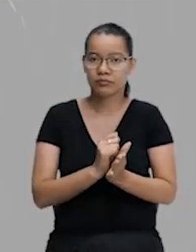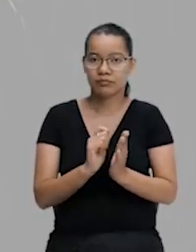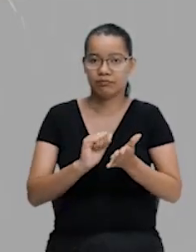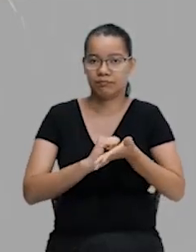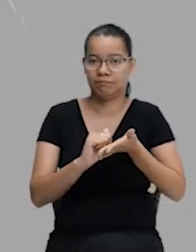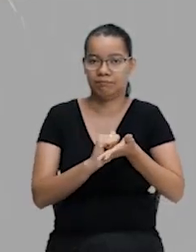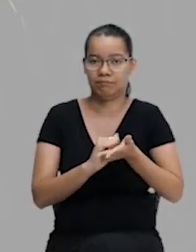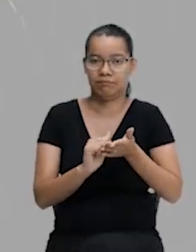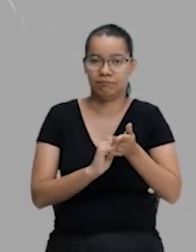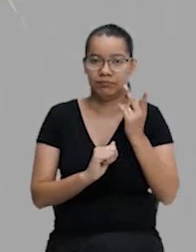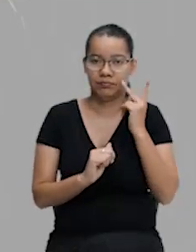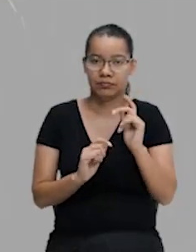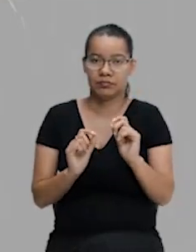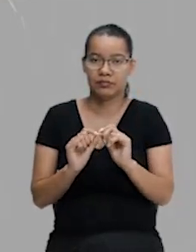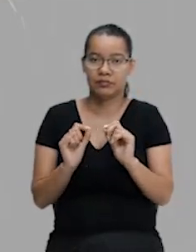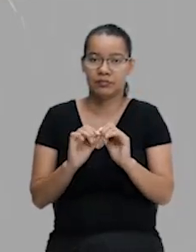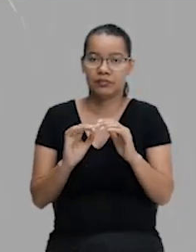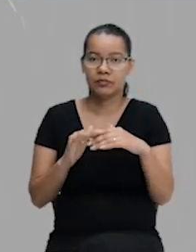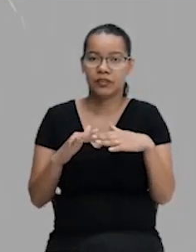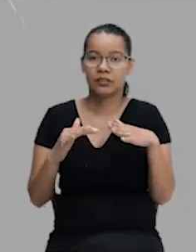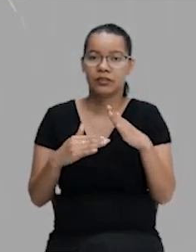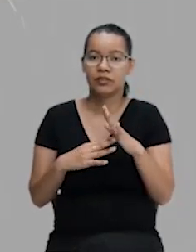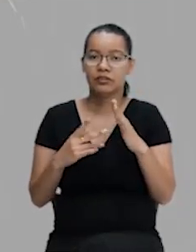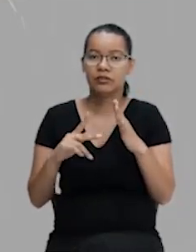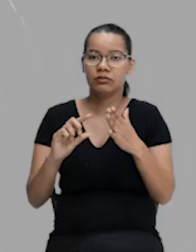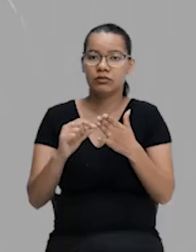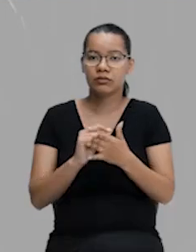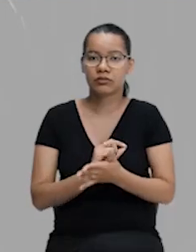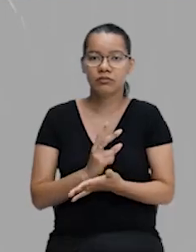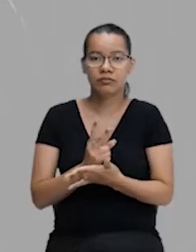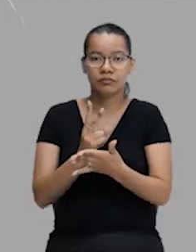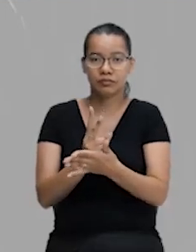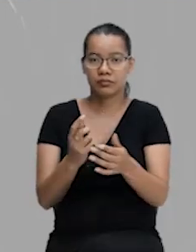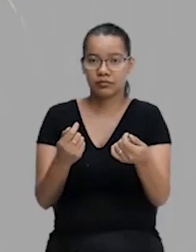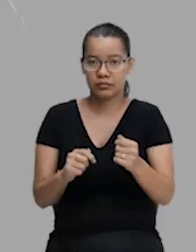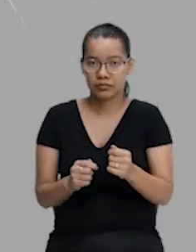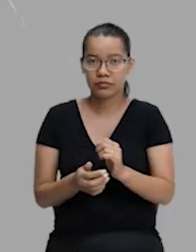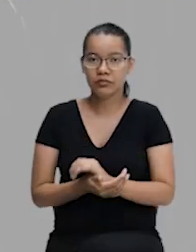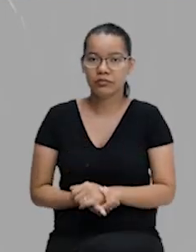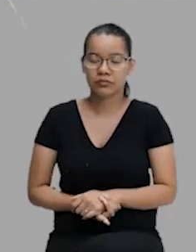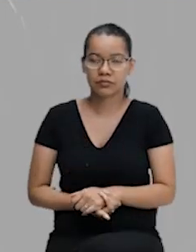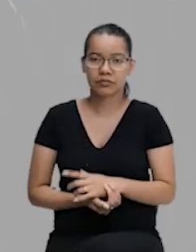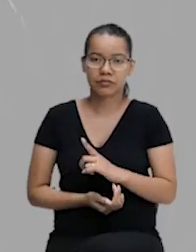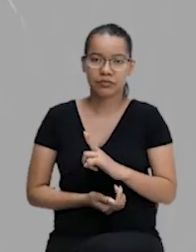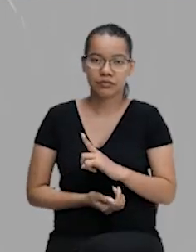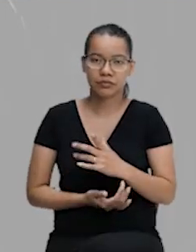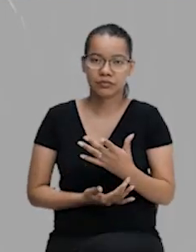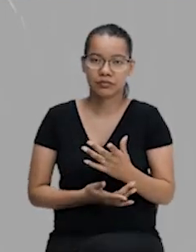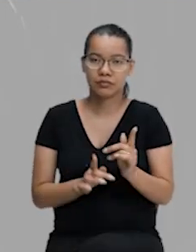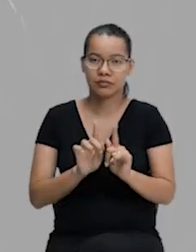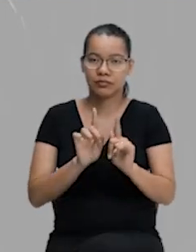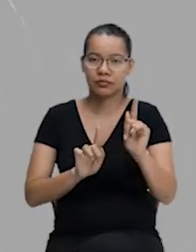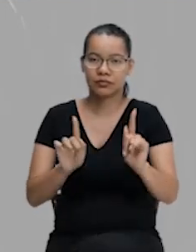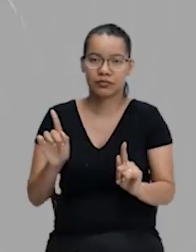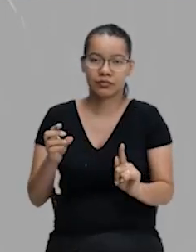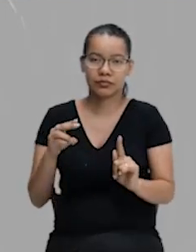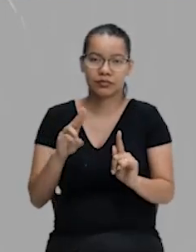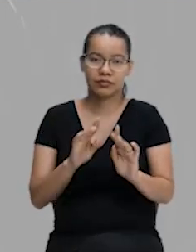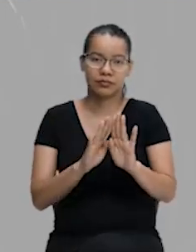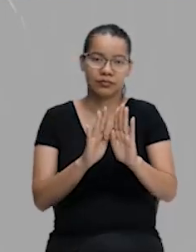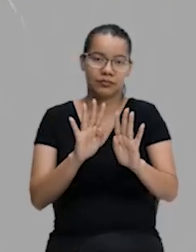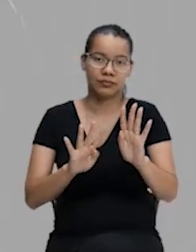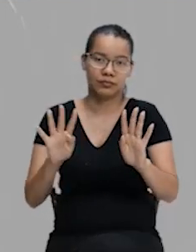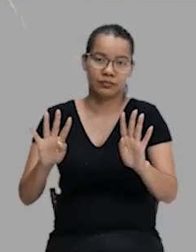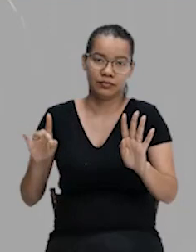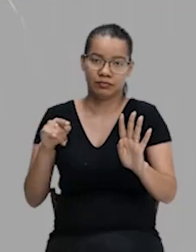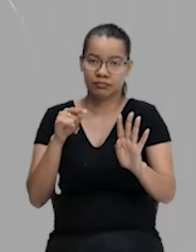suas devidas anotações. E sempre que for possível, turminha, tiver aquele gráfico, aquela tabela que